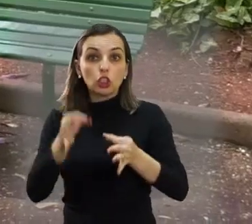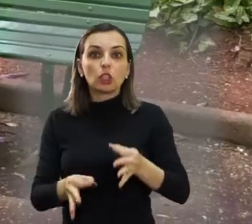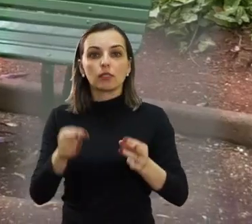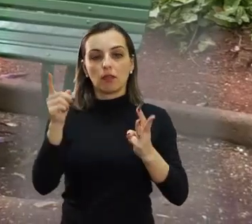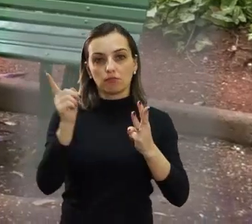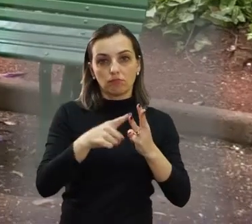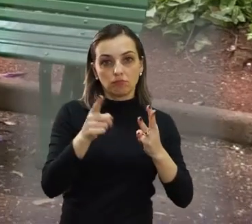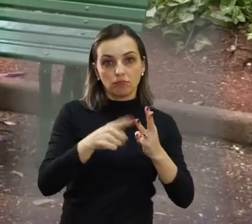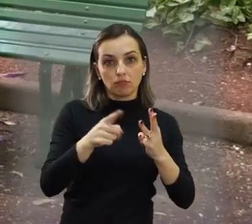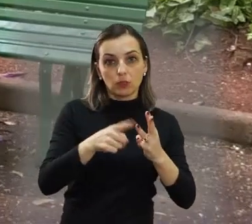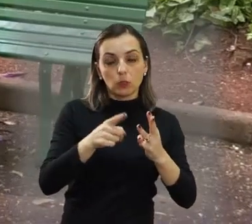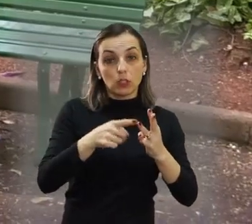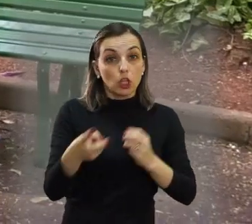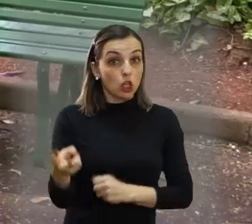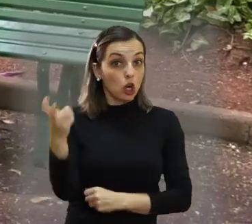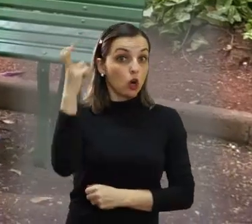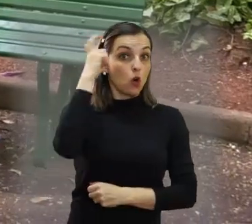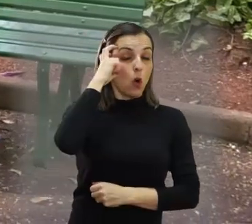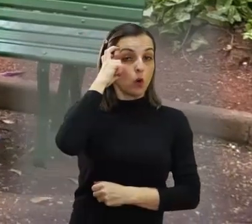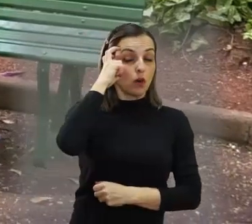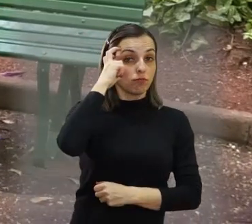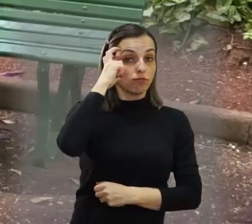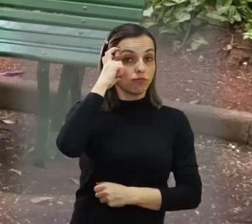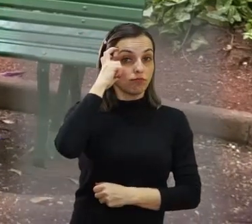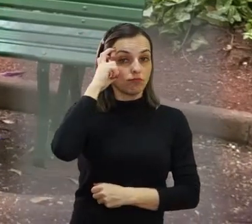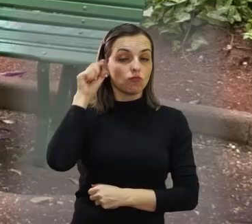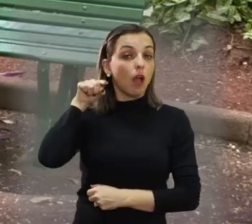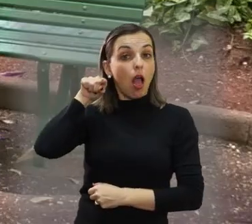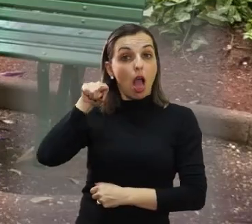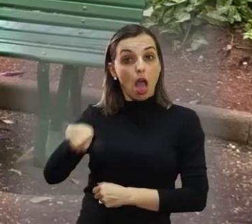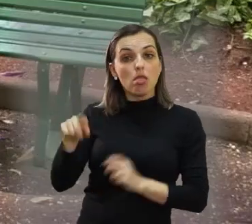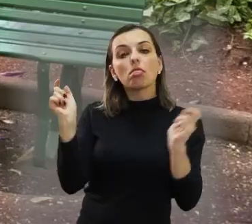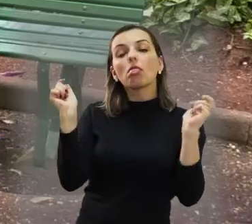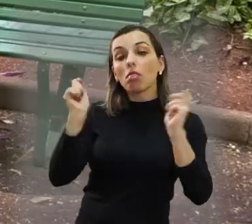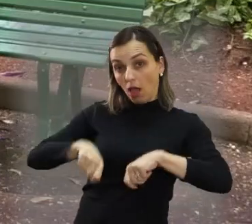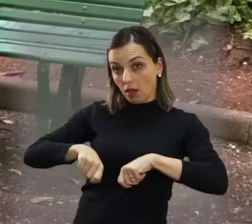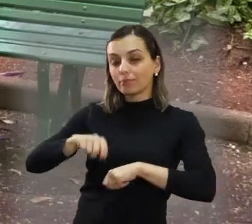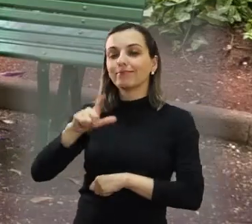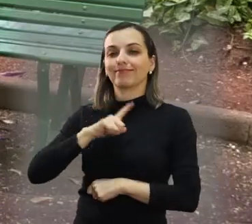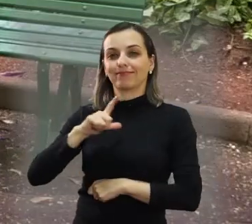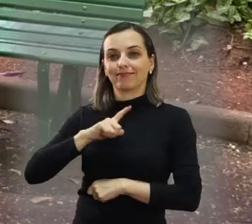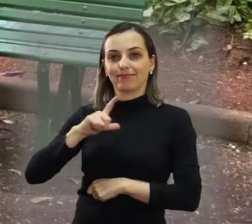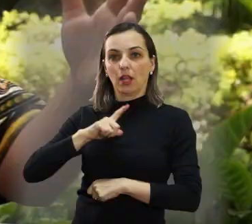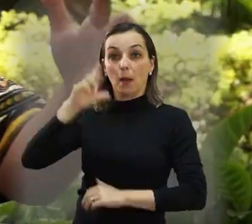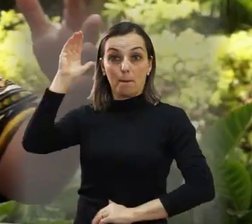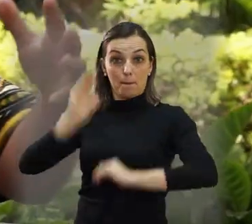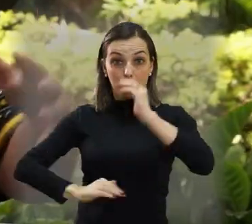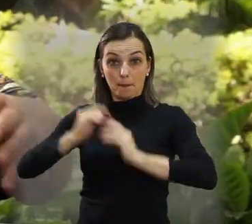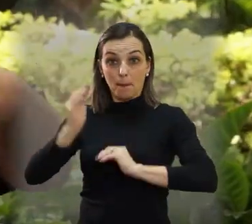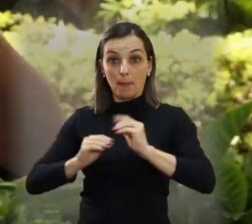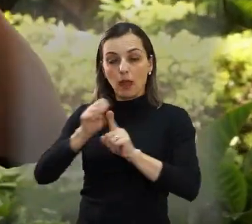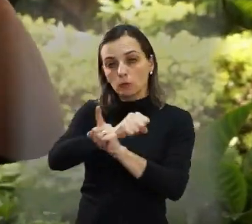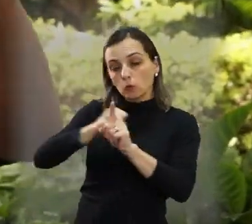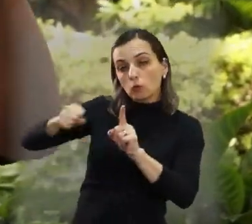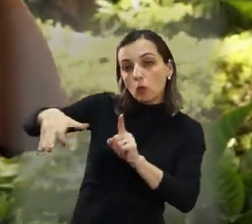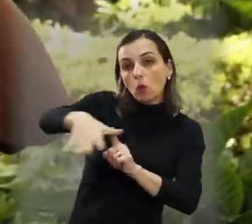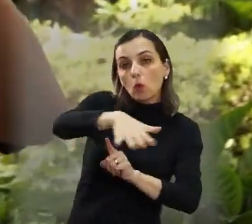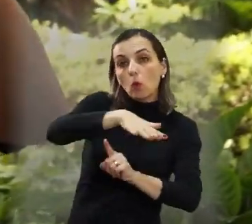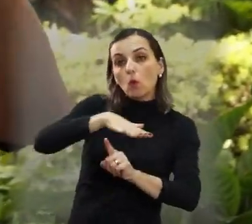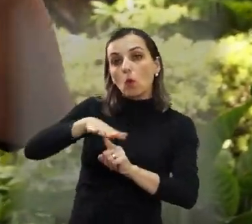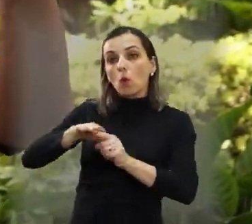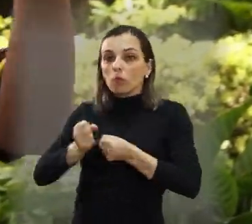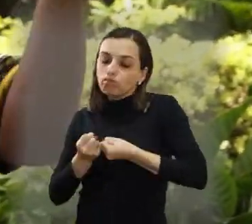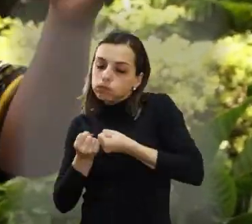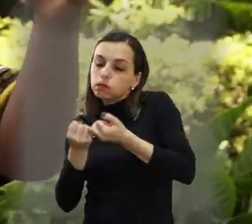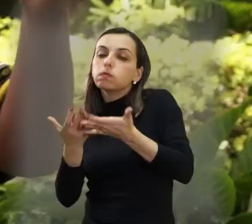brotar dentro dessa criança ou desse adolescente a vontade de crescer com um pouco mais de cidadania, um pouco mais,